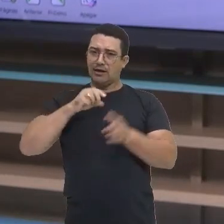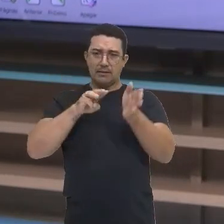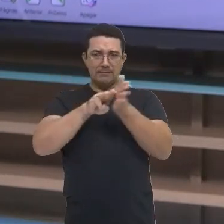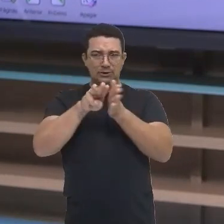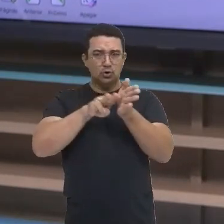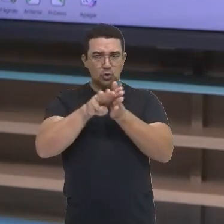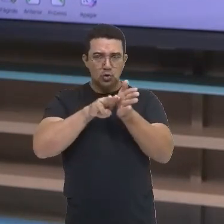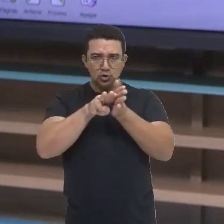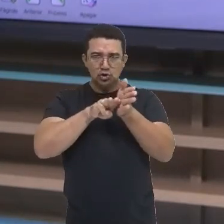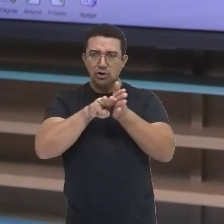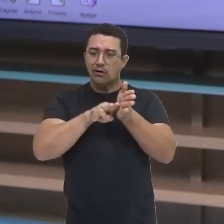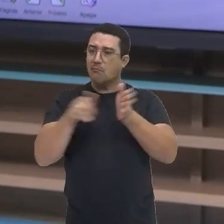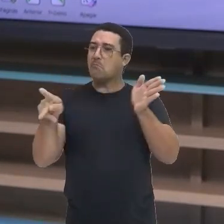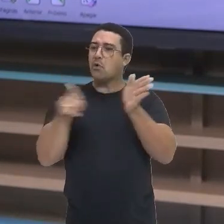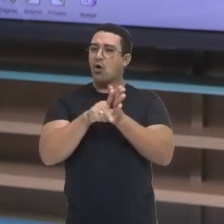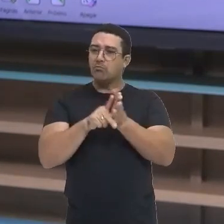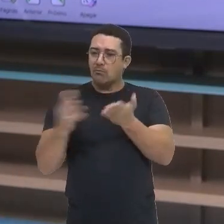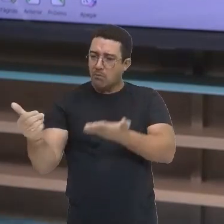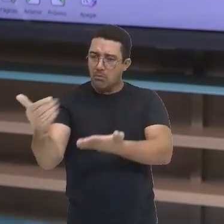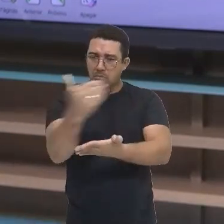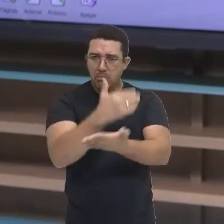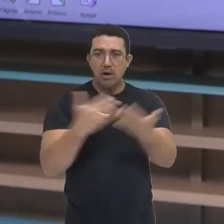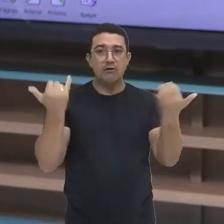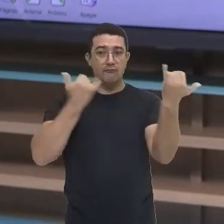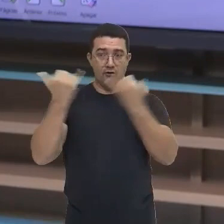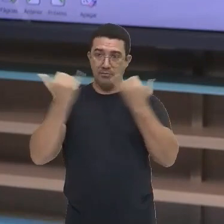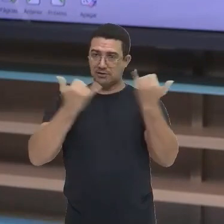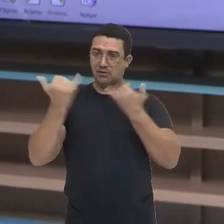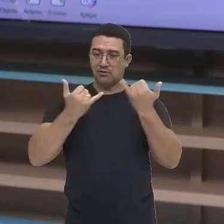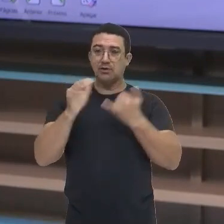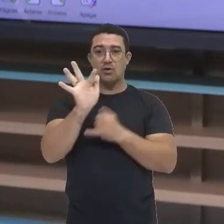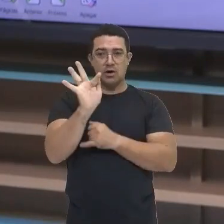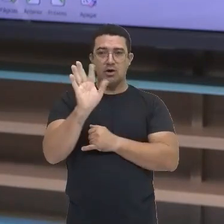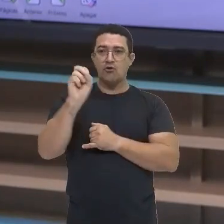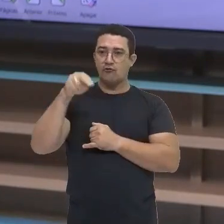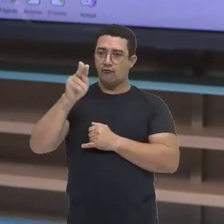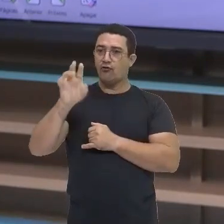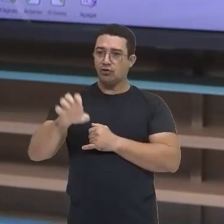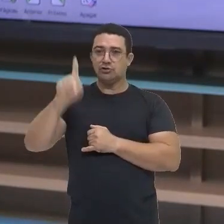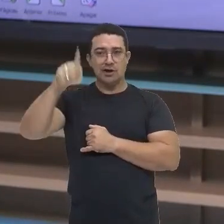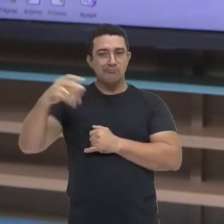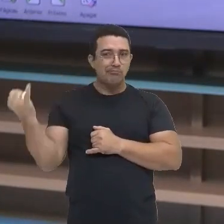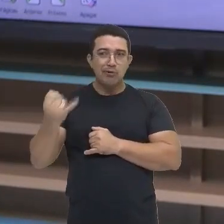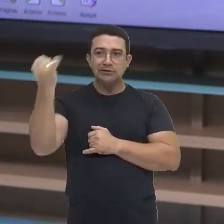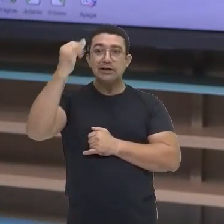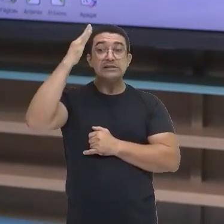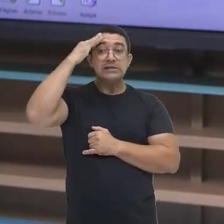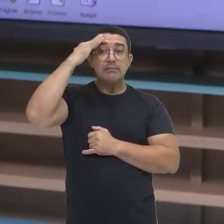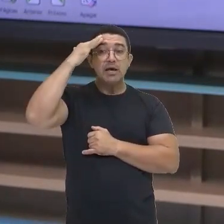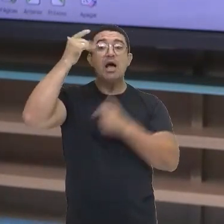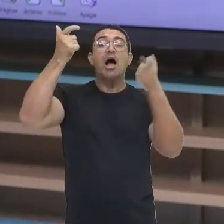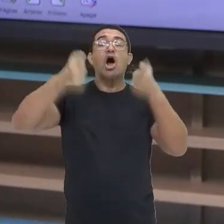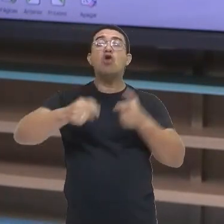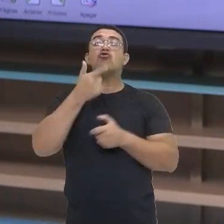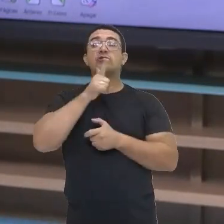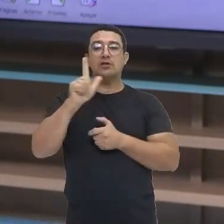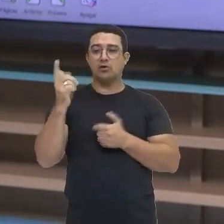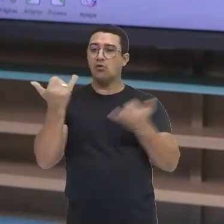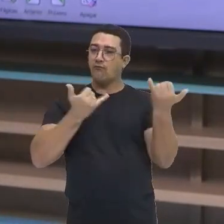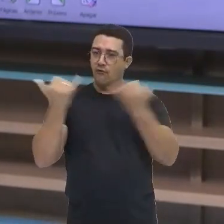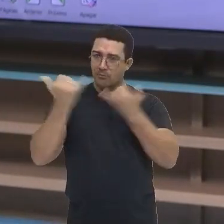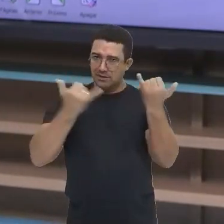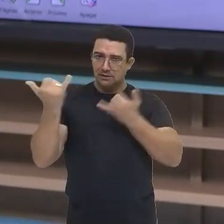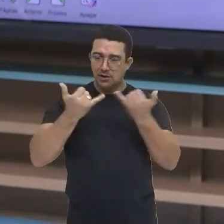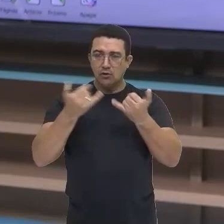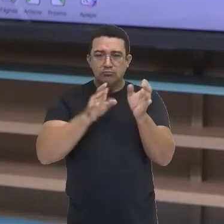e fazer o levantamento desses dados. Então, a fonte define aí de onde eu tirei as informações para elaborar o meu mapa. E